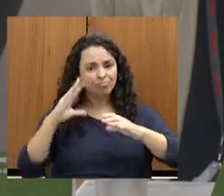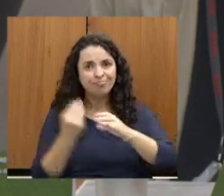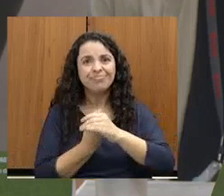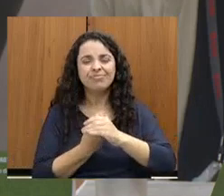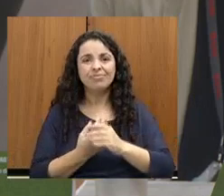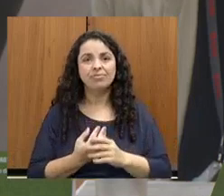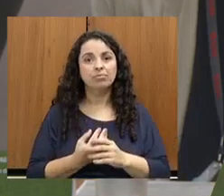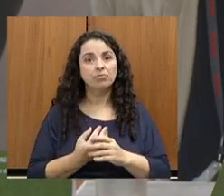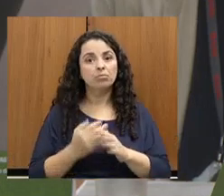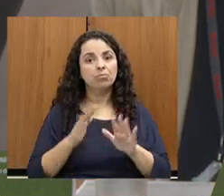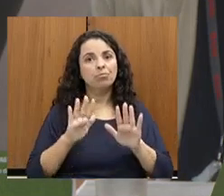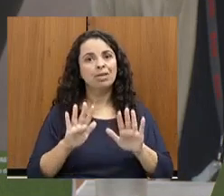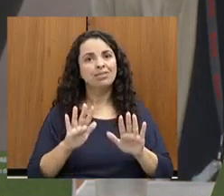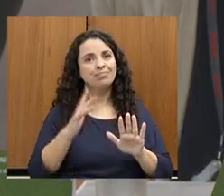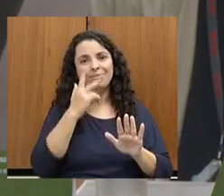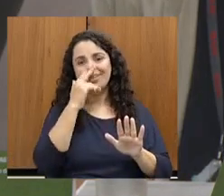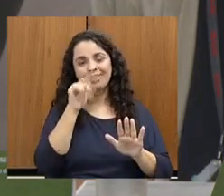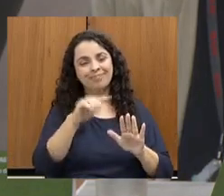perdeu.